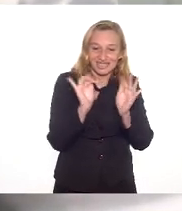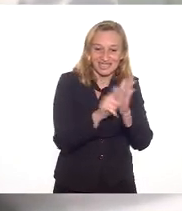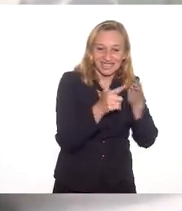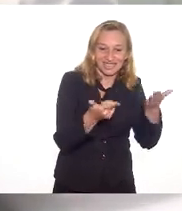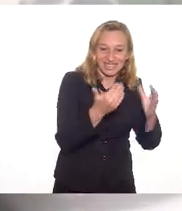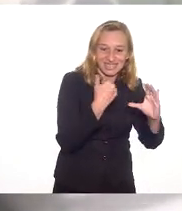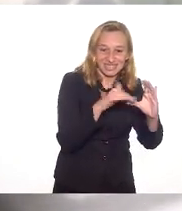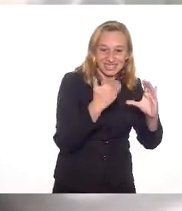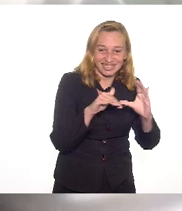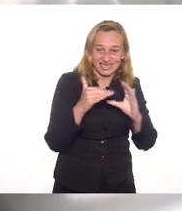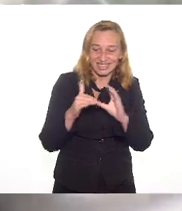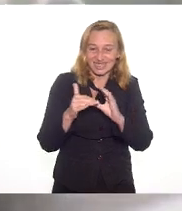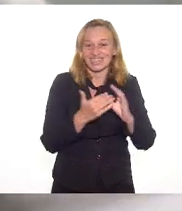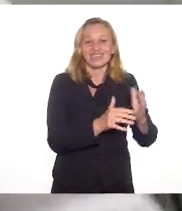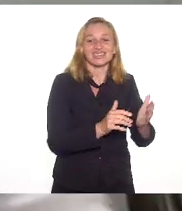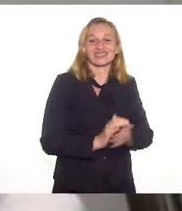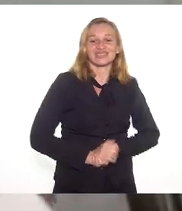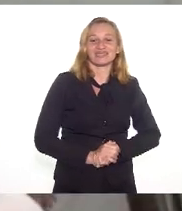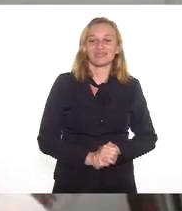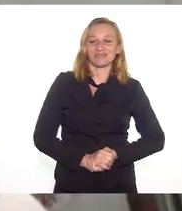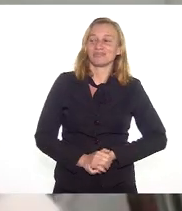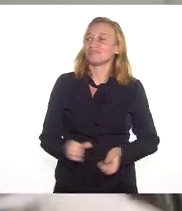para assassinar a reputação alheia.